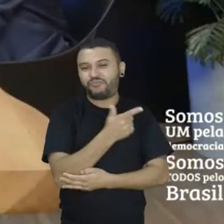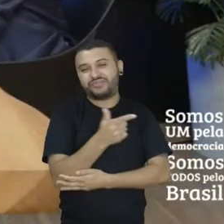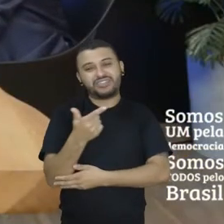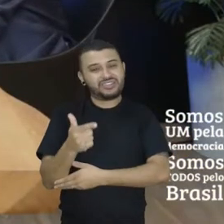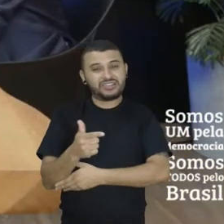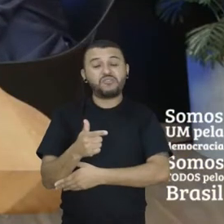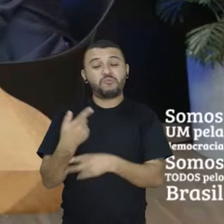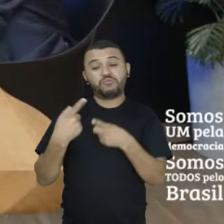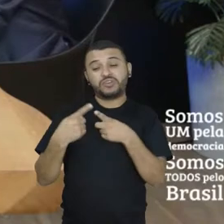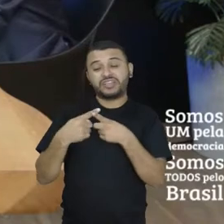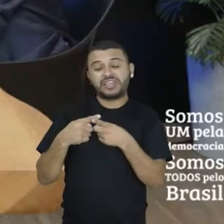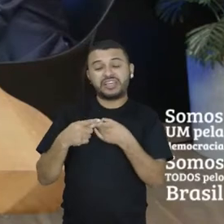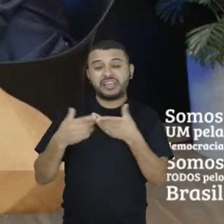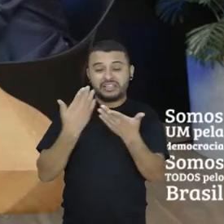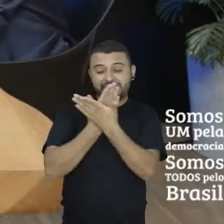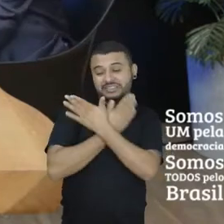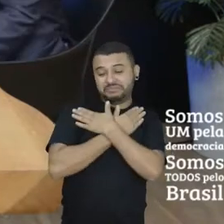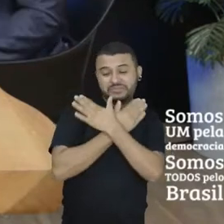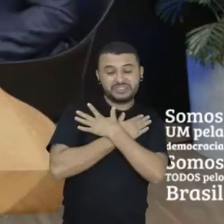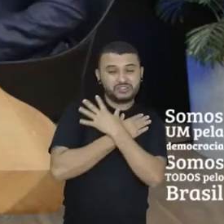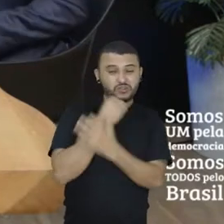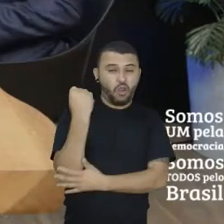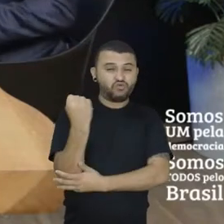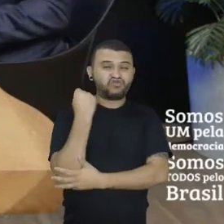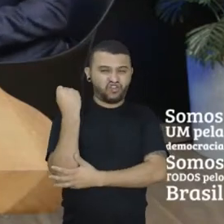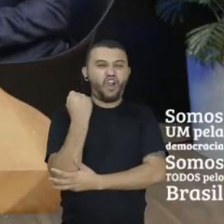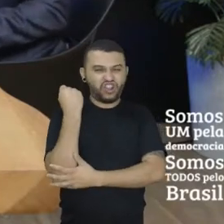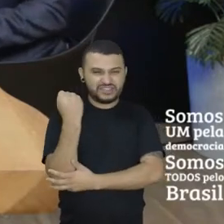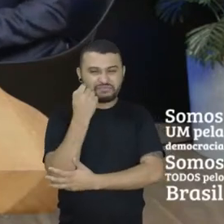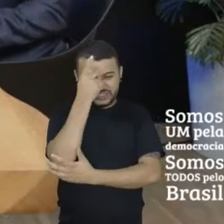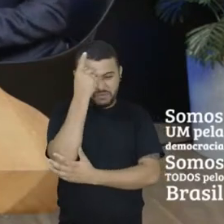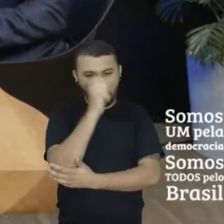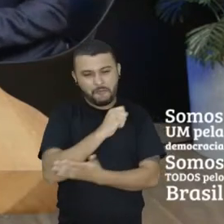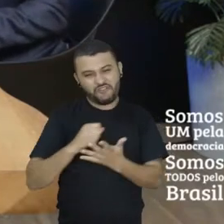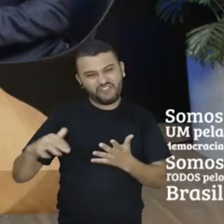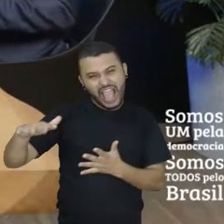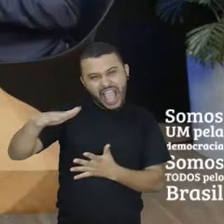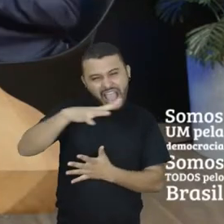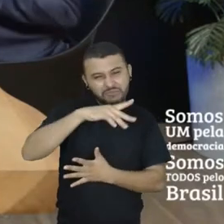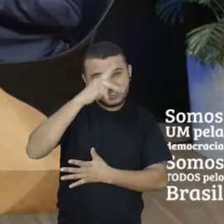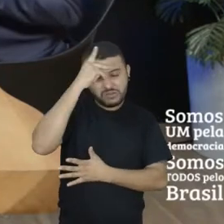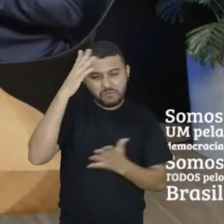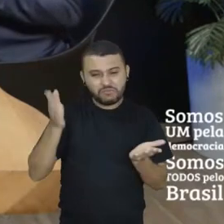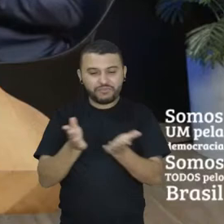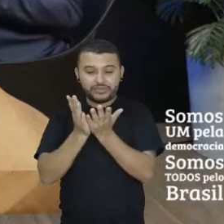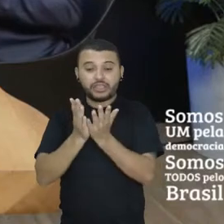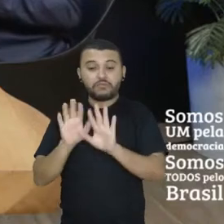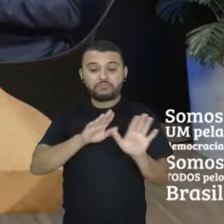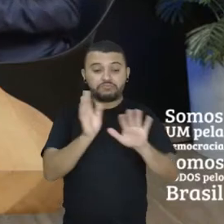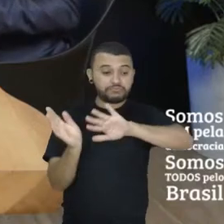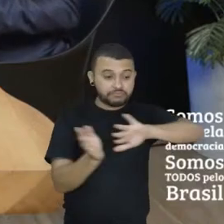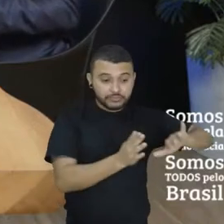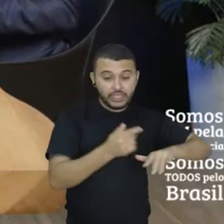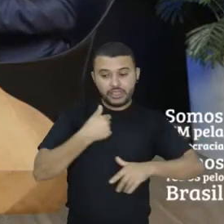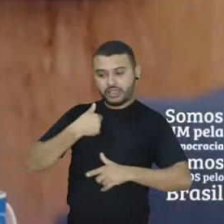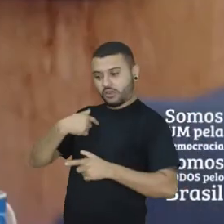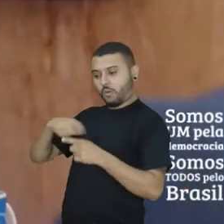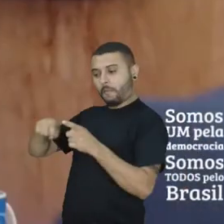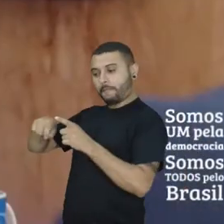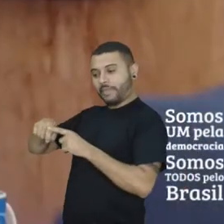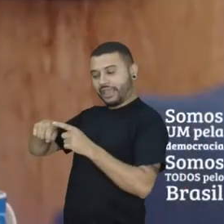um desemprego alto. De outro lado, eu sou médico e três